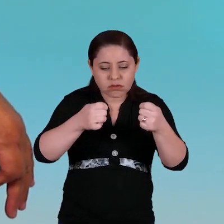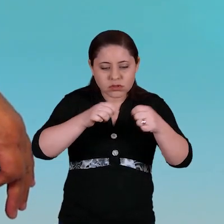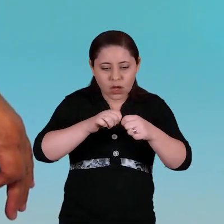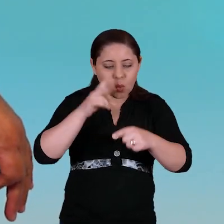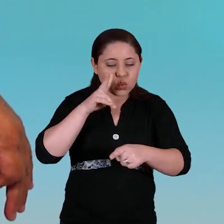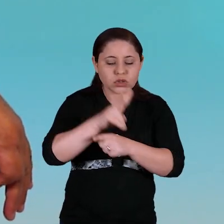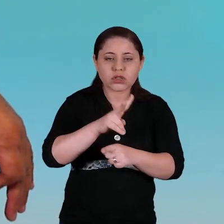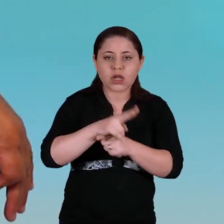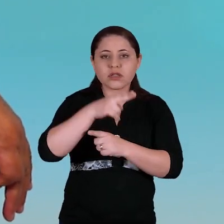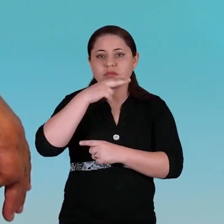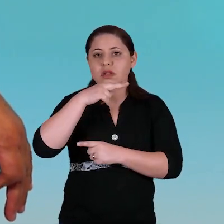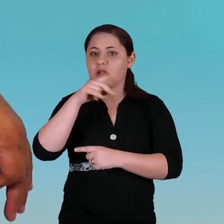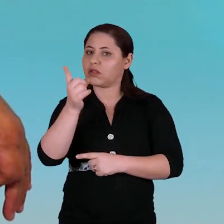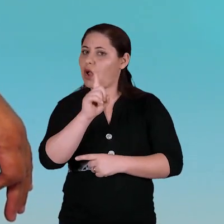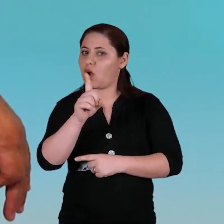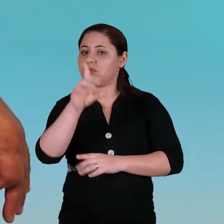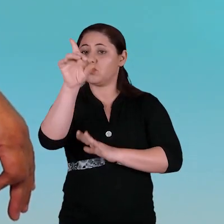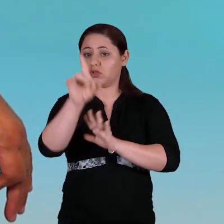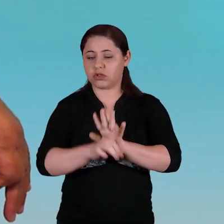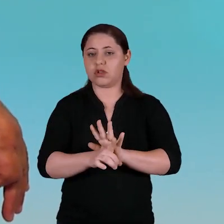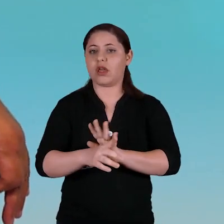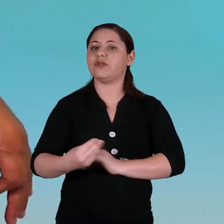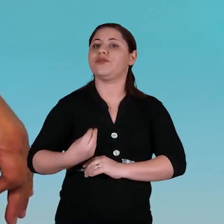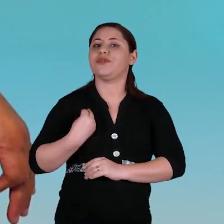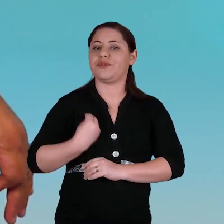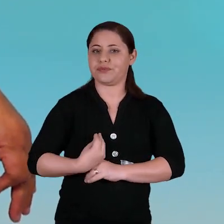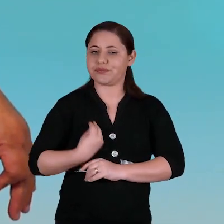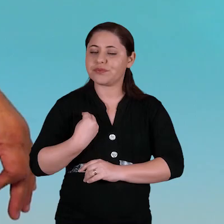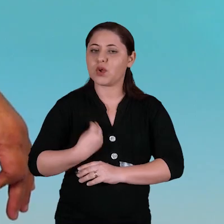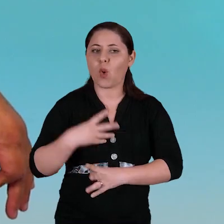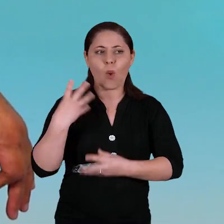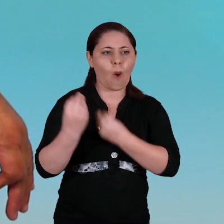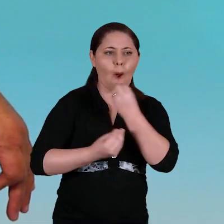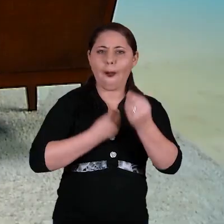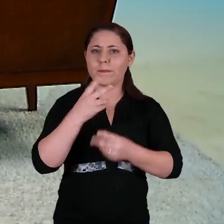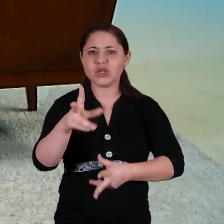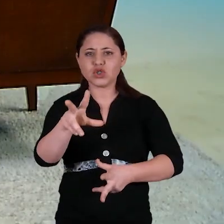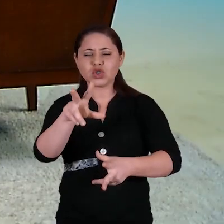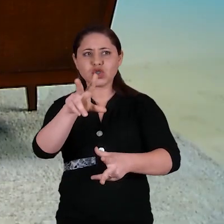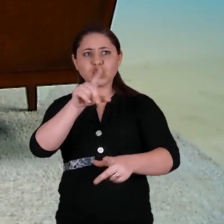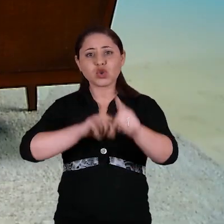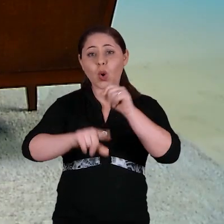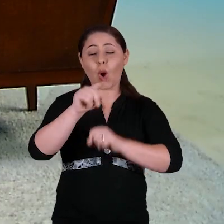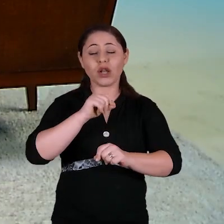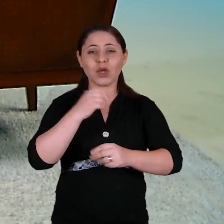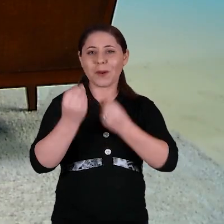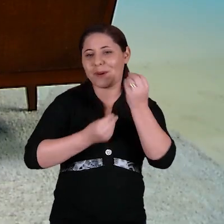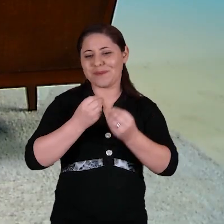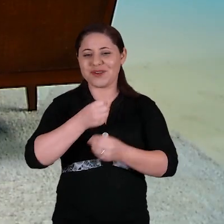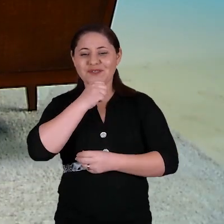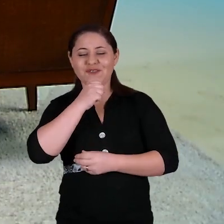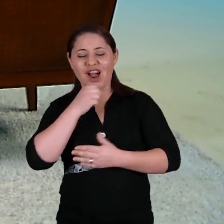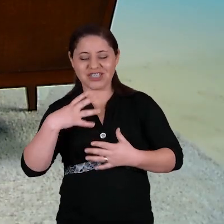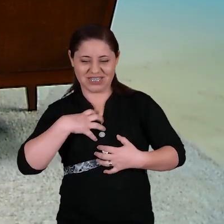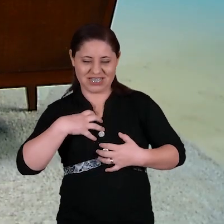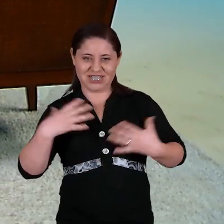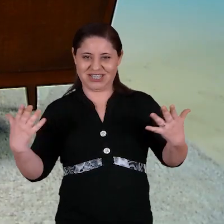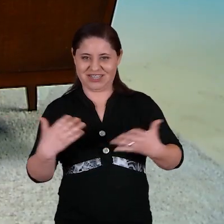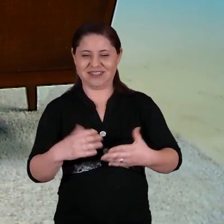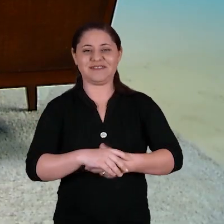mais isso. Ela tem direito de viver a vida do jeito que ela quer. E como é que a vovó se sente hoje em dia?